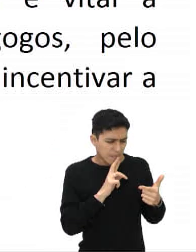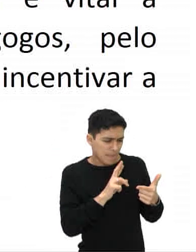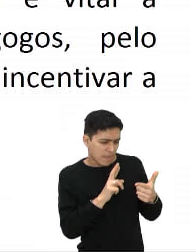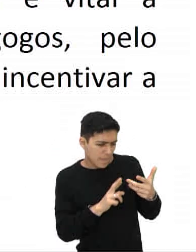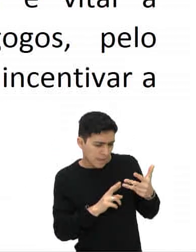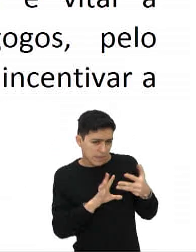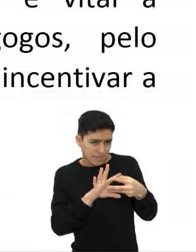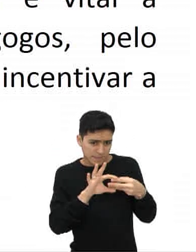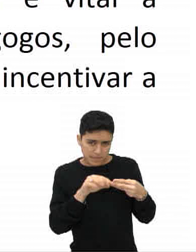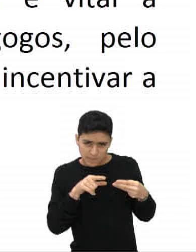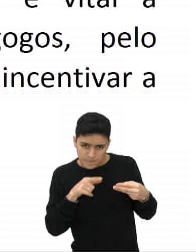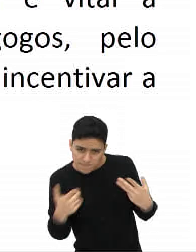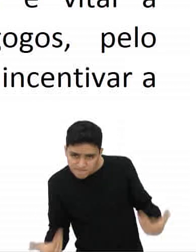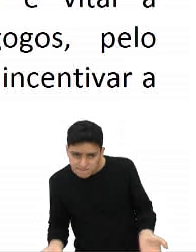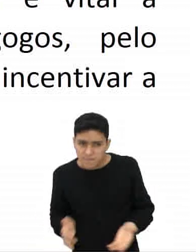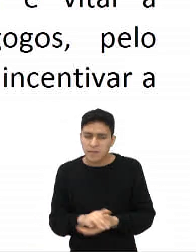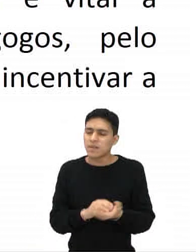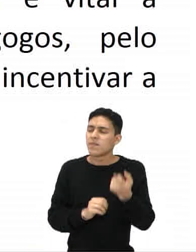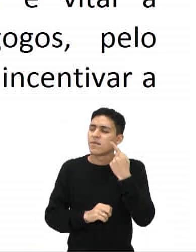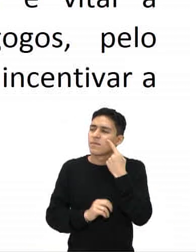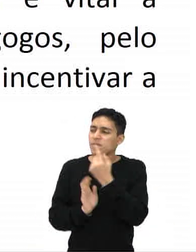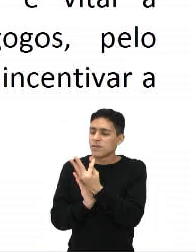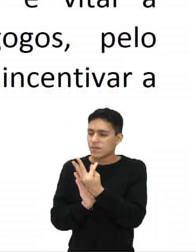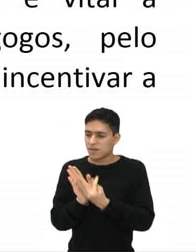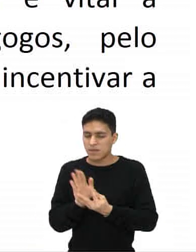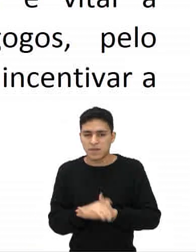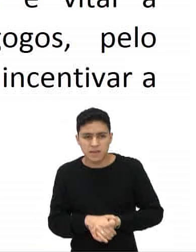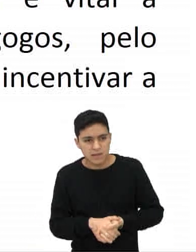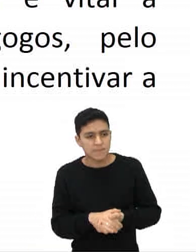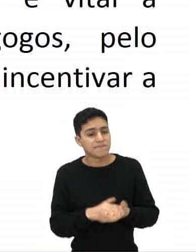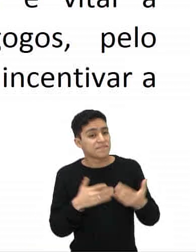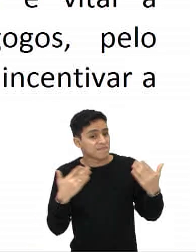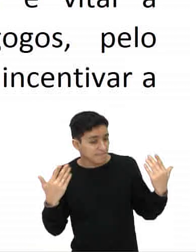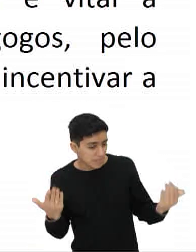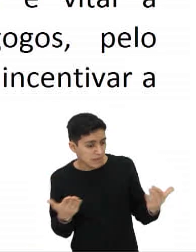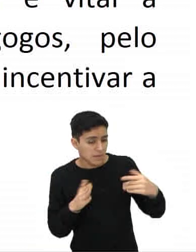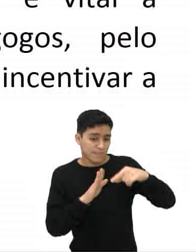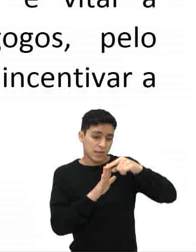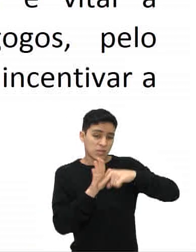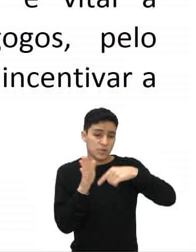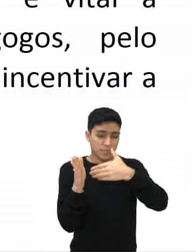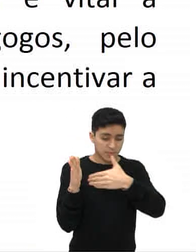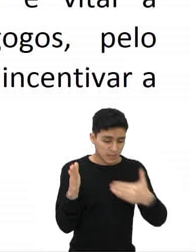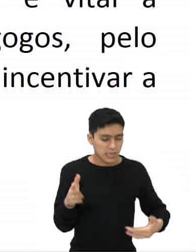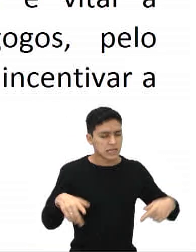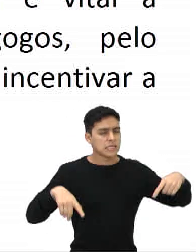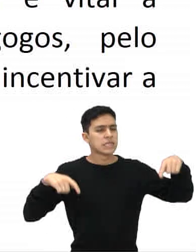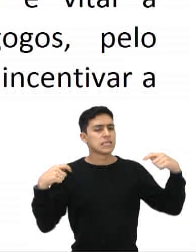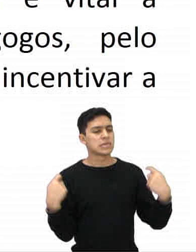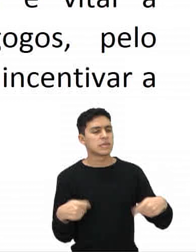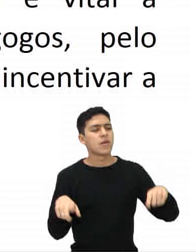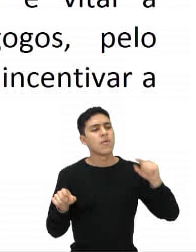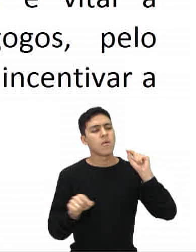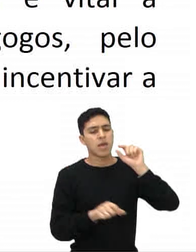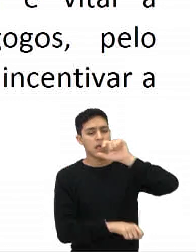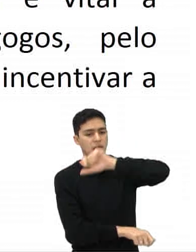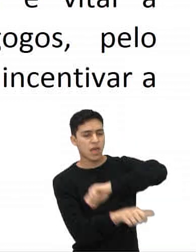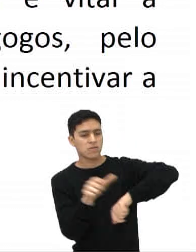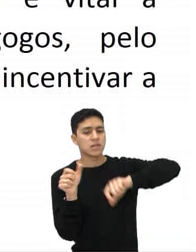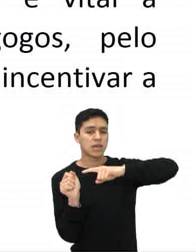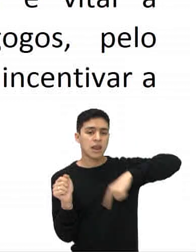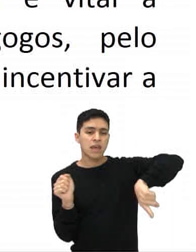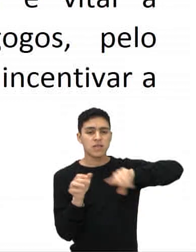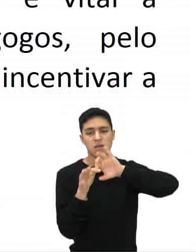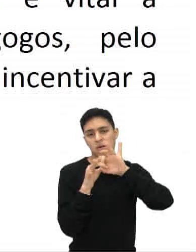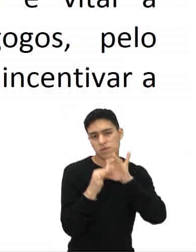algumas perguntas. Vamos ler o trechinho. Logo, medidas públicas são necessárias para alterar esse